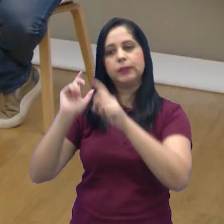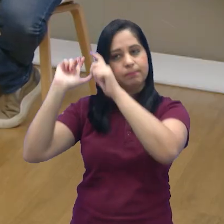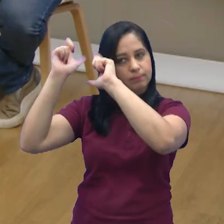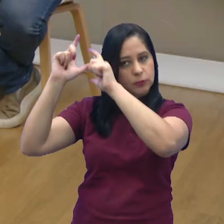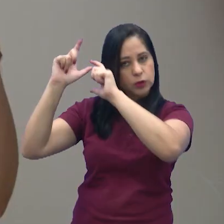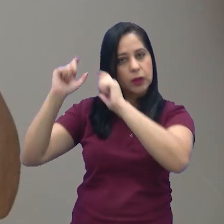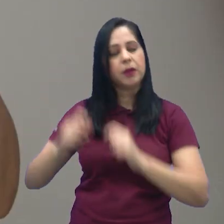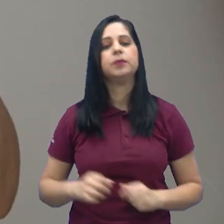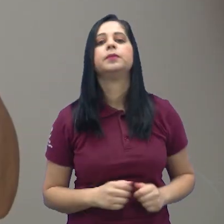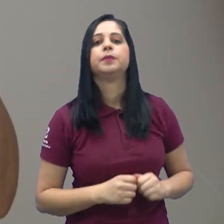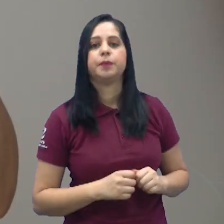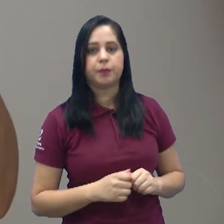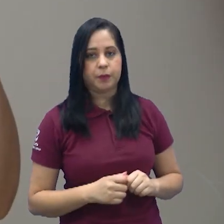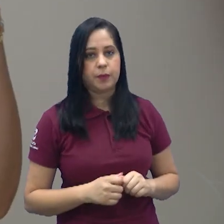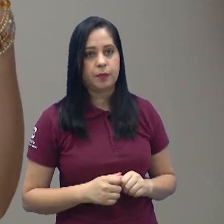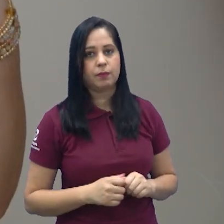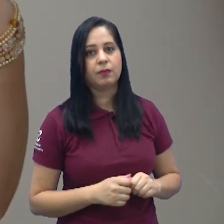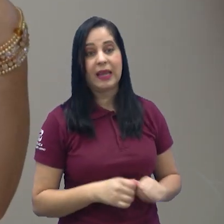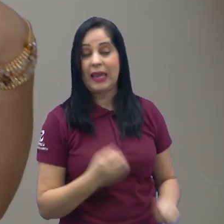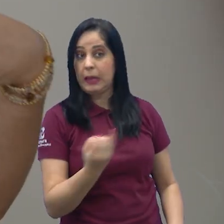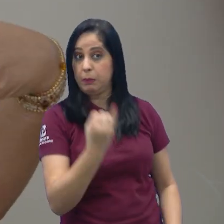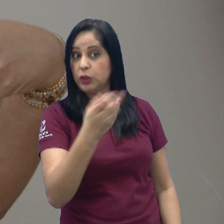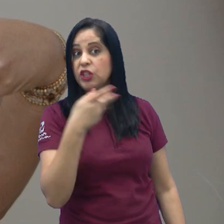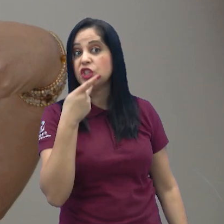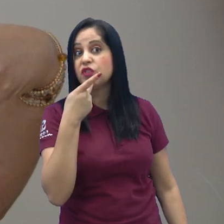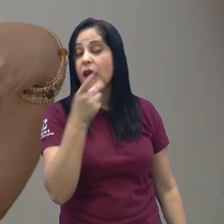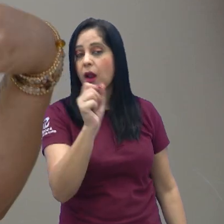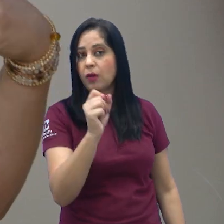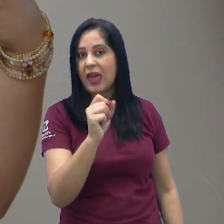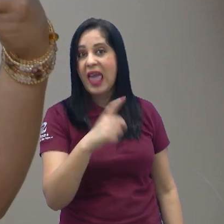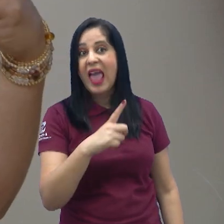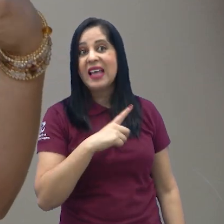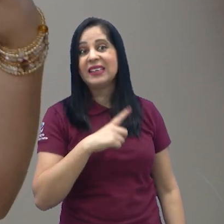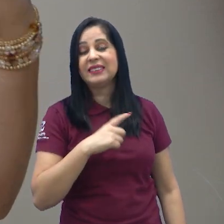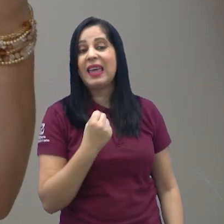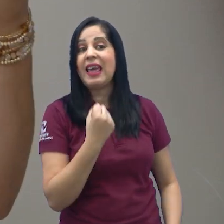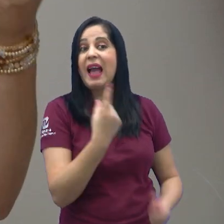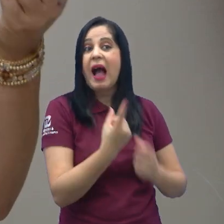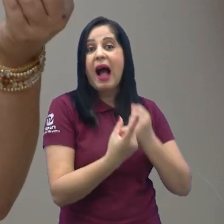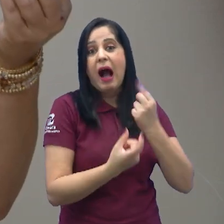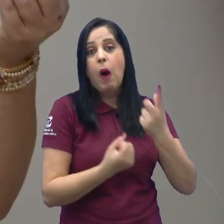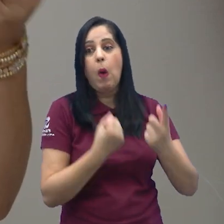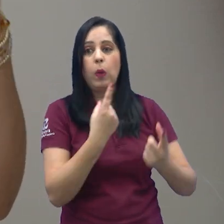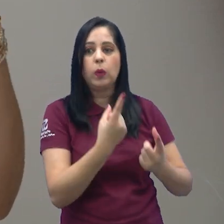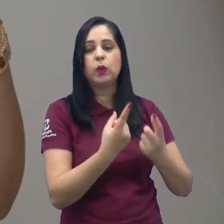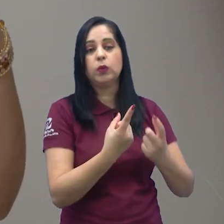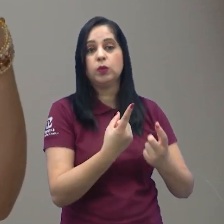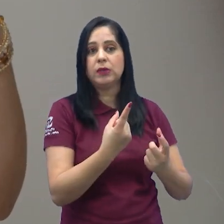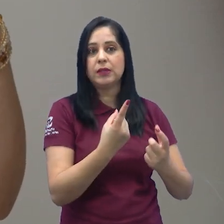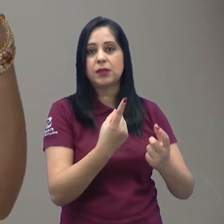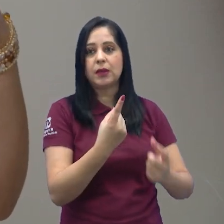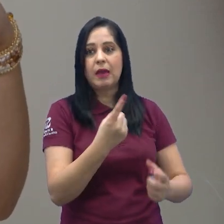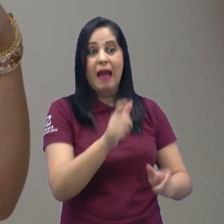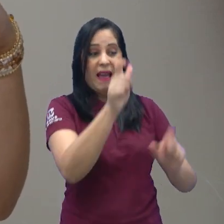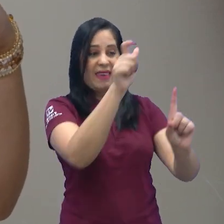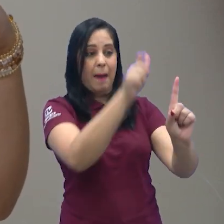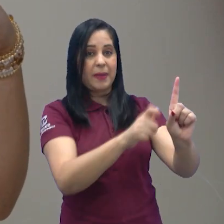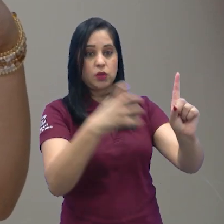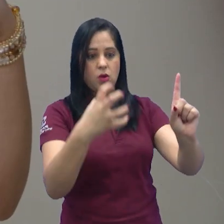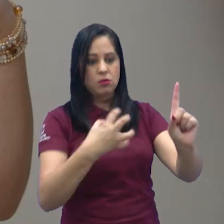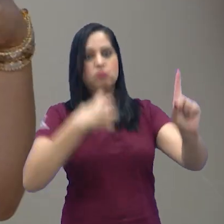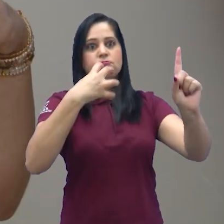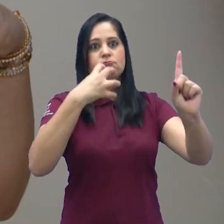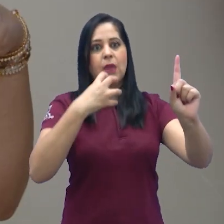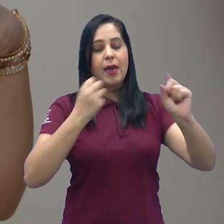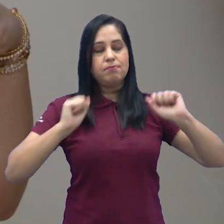E é importante, André, a gente falar, existem alguns gatilhos, né, que podem desencadear a esquizofrenia.